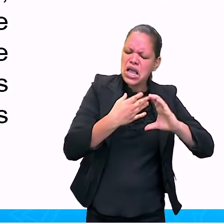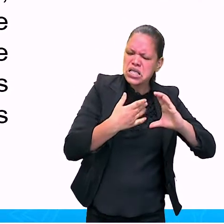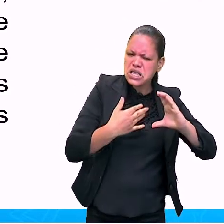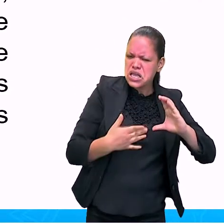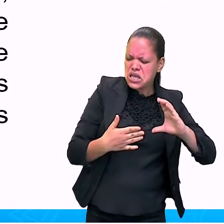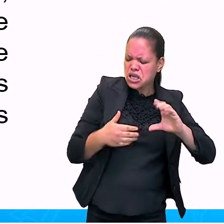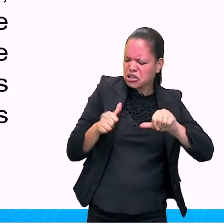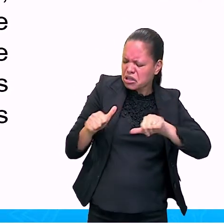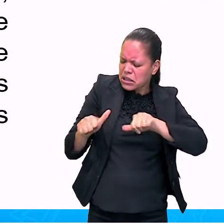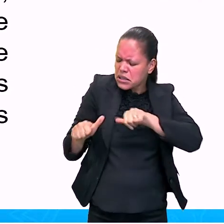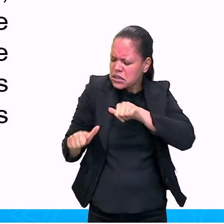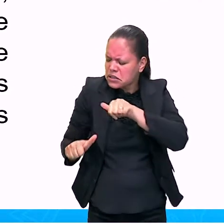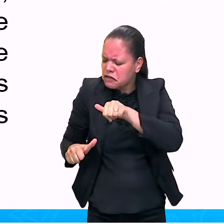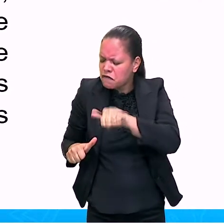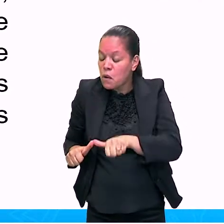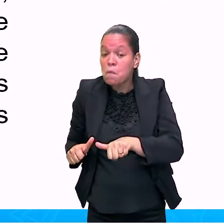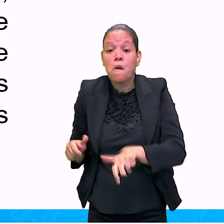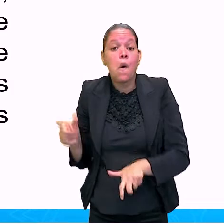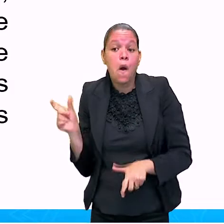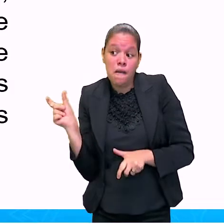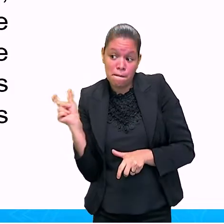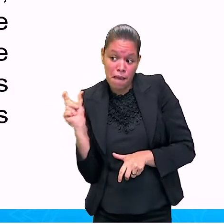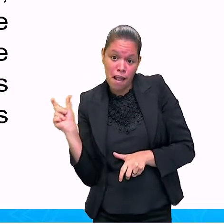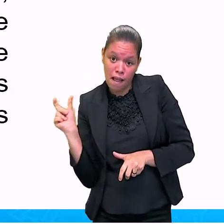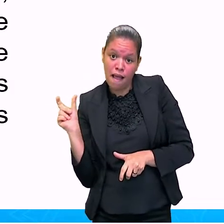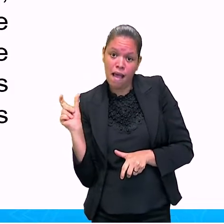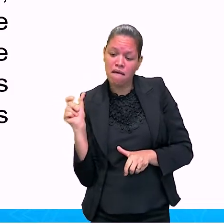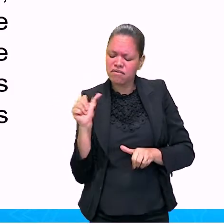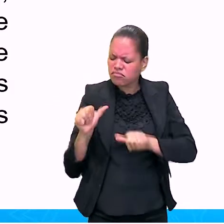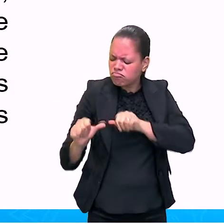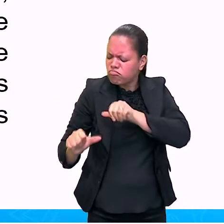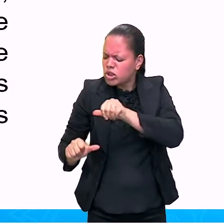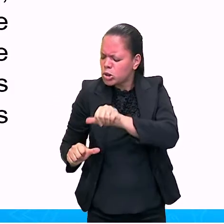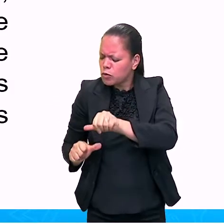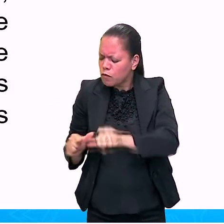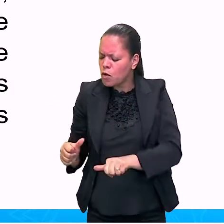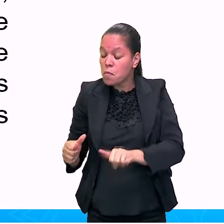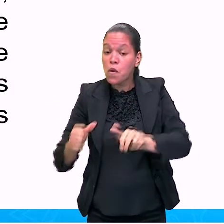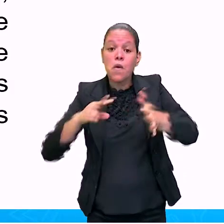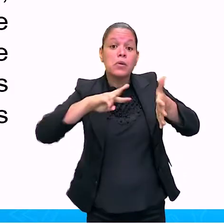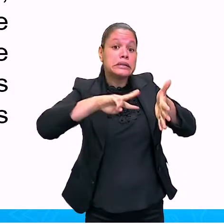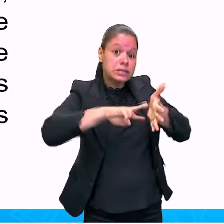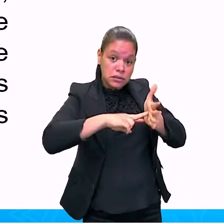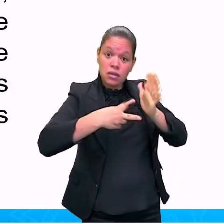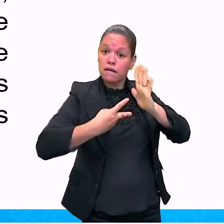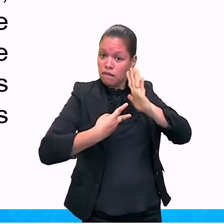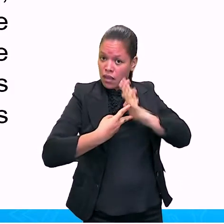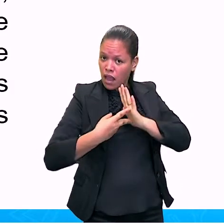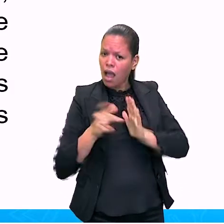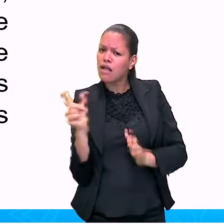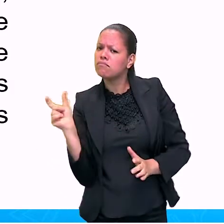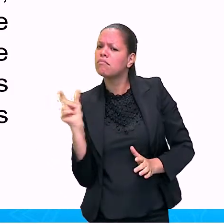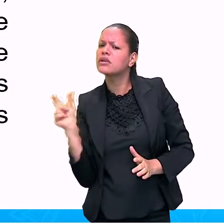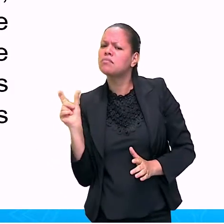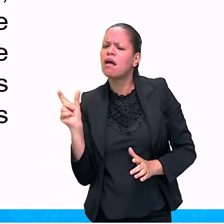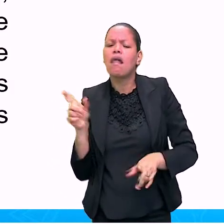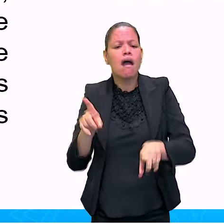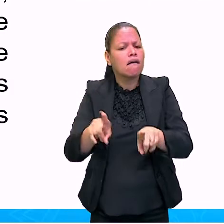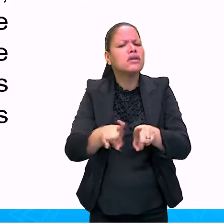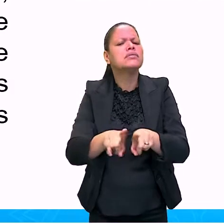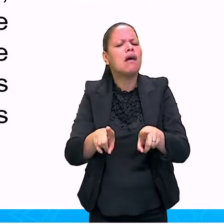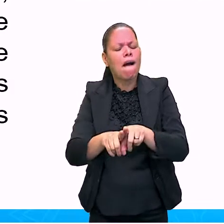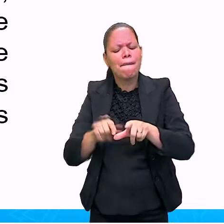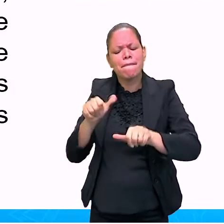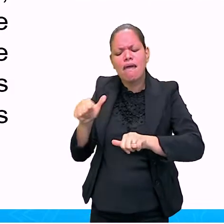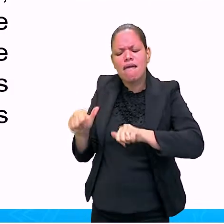e de algumas palavras, significados de outras palavras, mas essa importância da língua portuguesa,